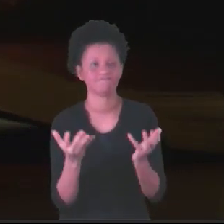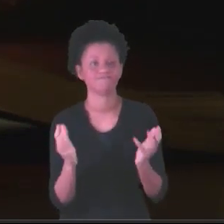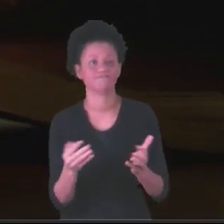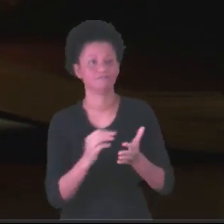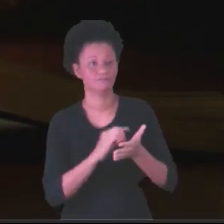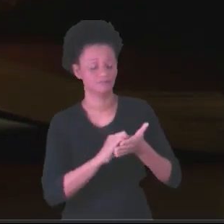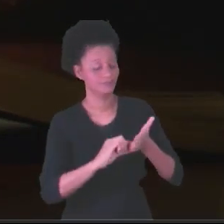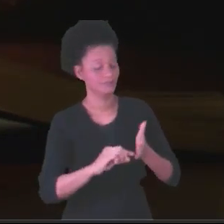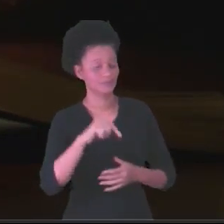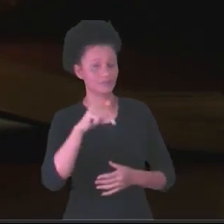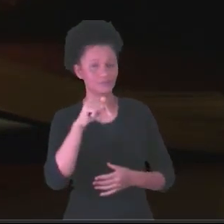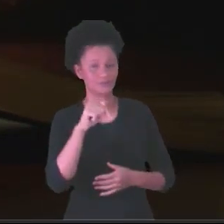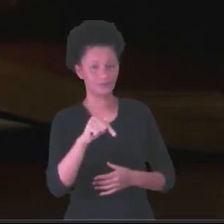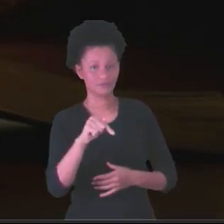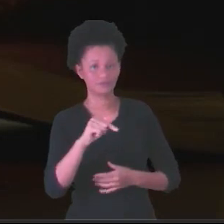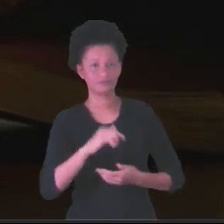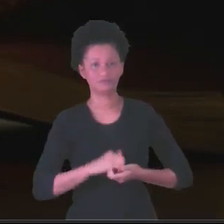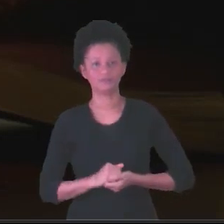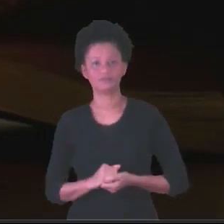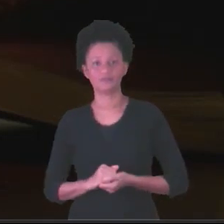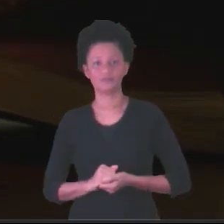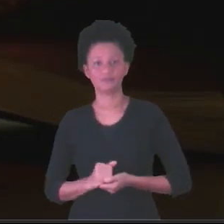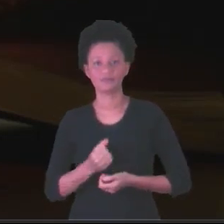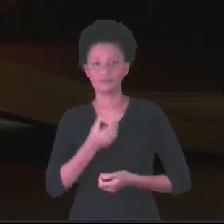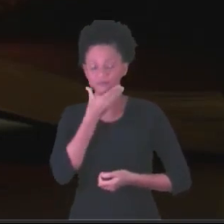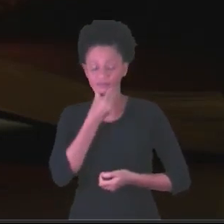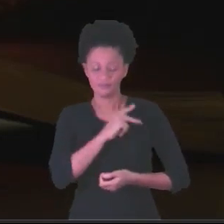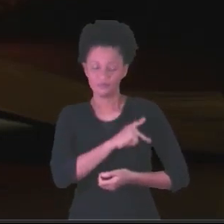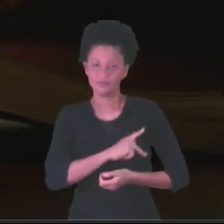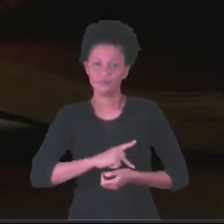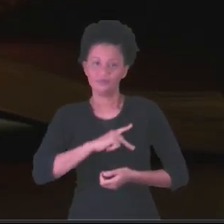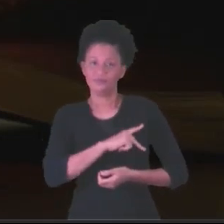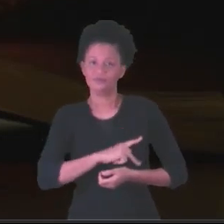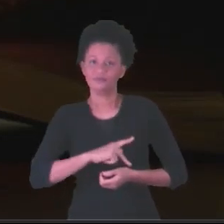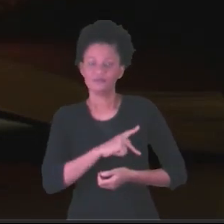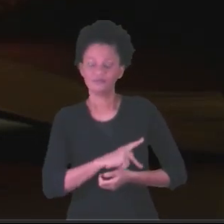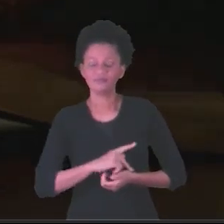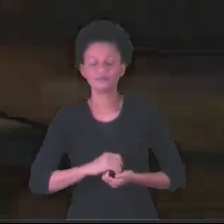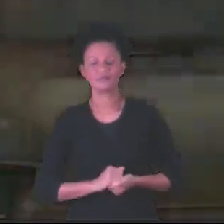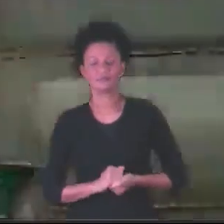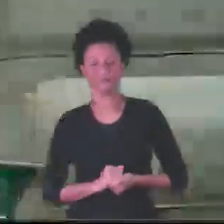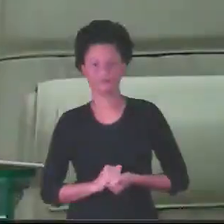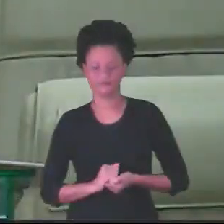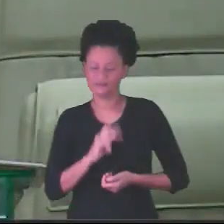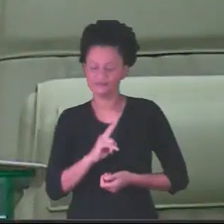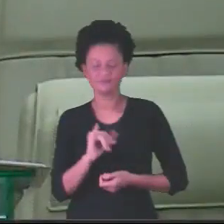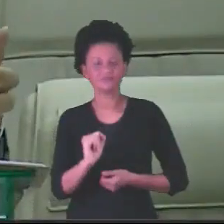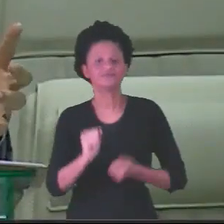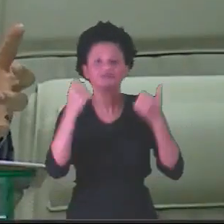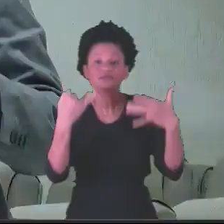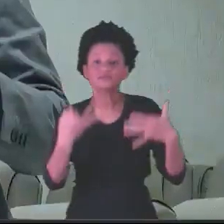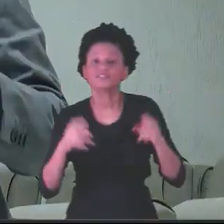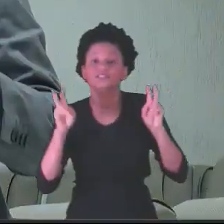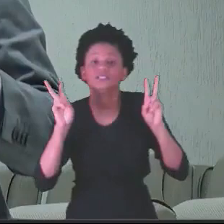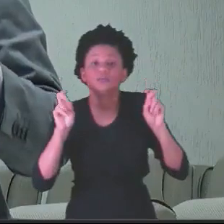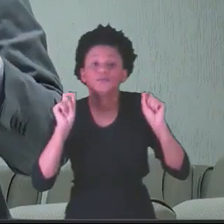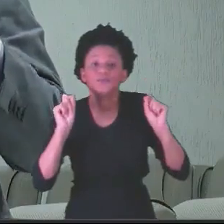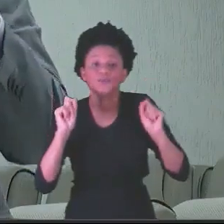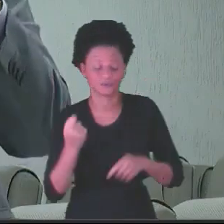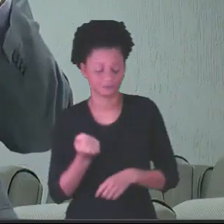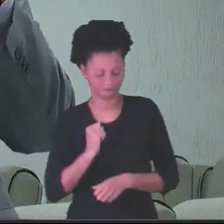7 irmãos o paulo ele vai falar de ansiedade com